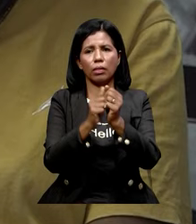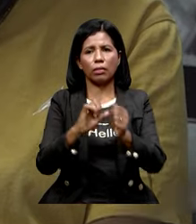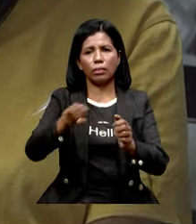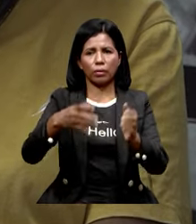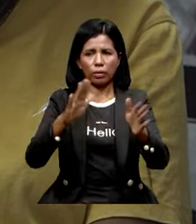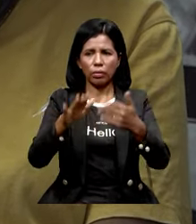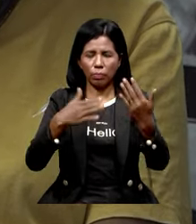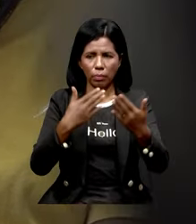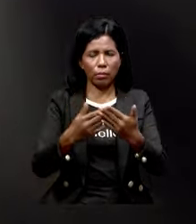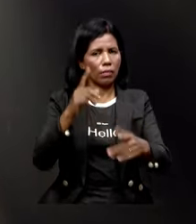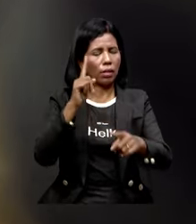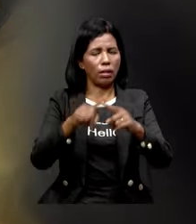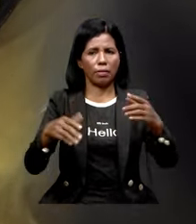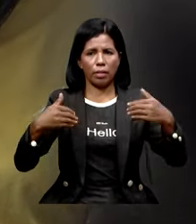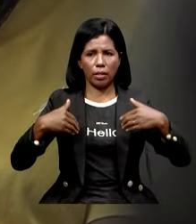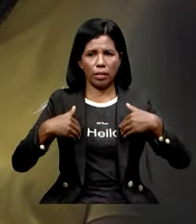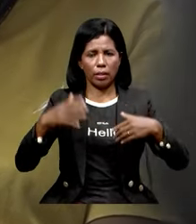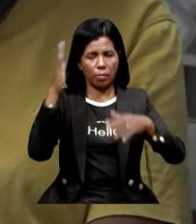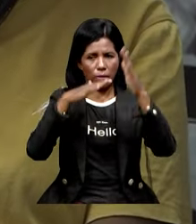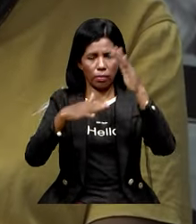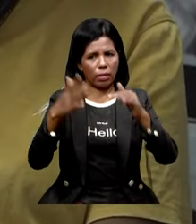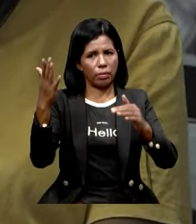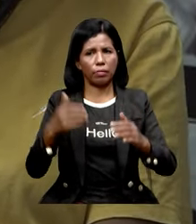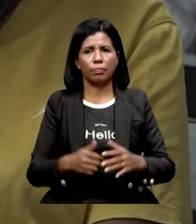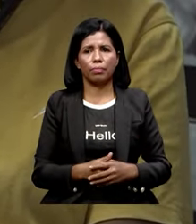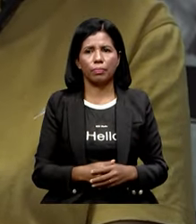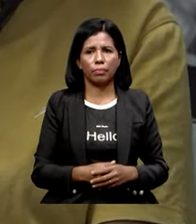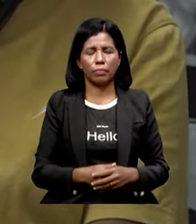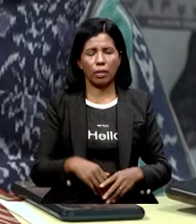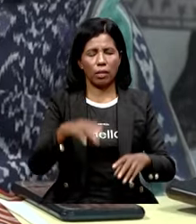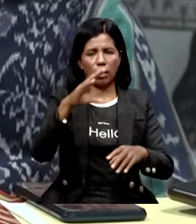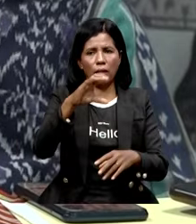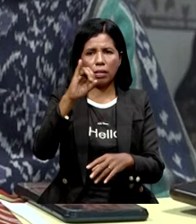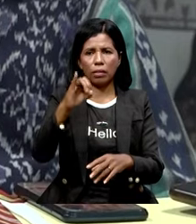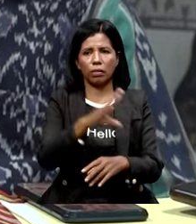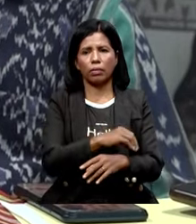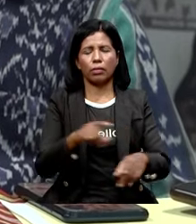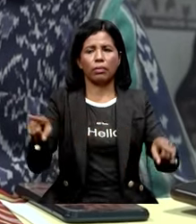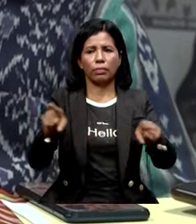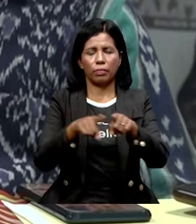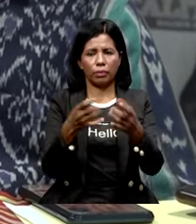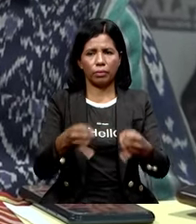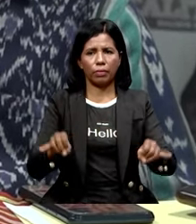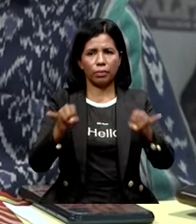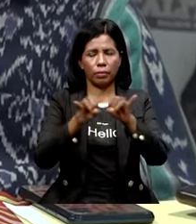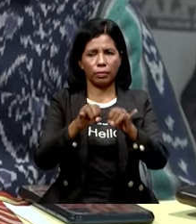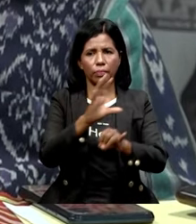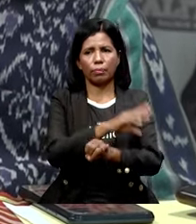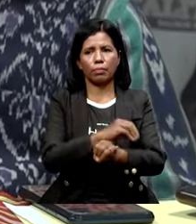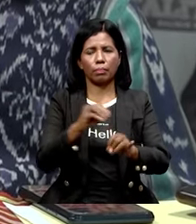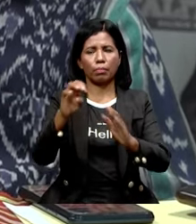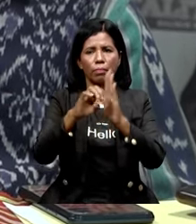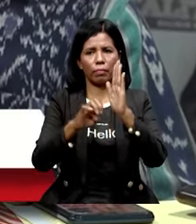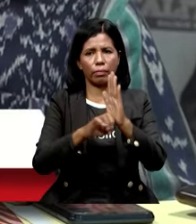terreno, no ne labele hamosu desentendimento. Conselho de imprensa, no dar instituição independente, está no